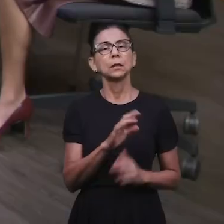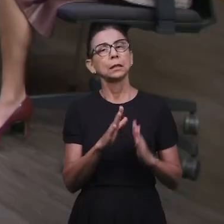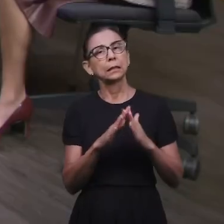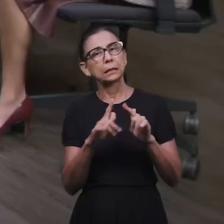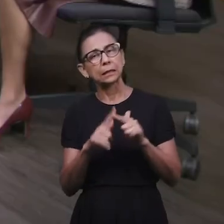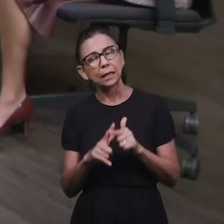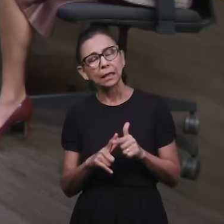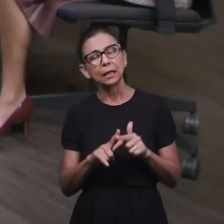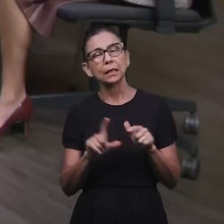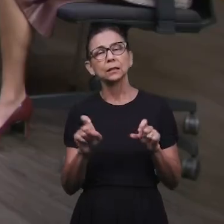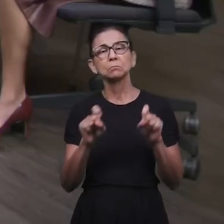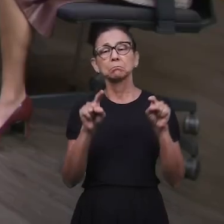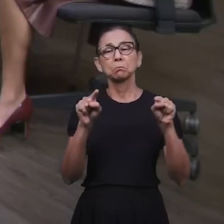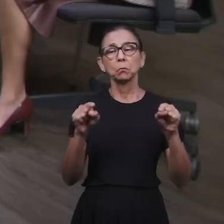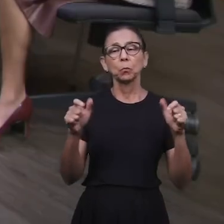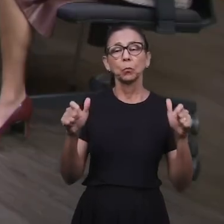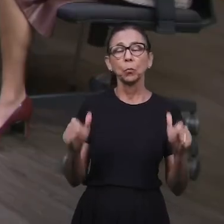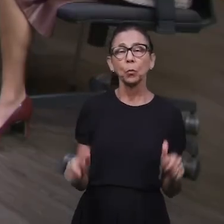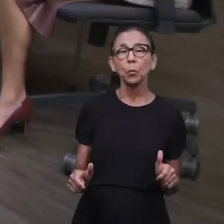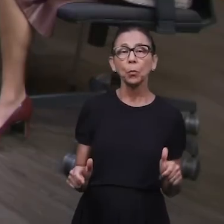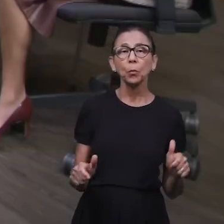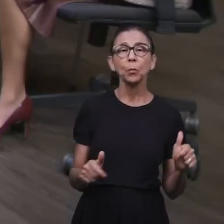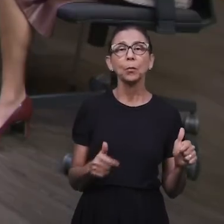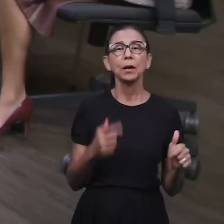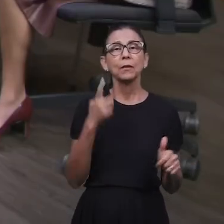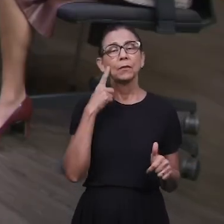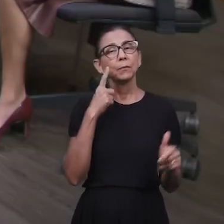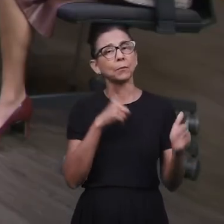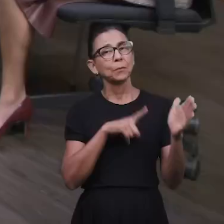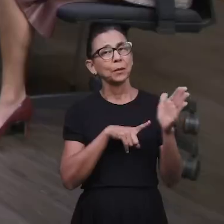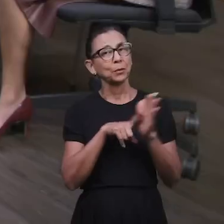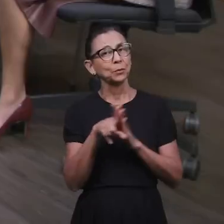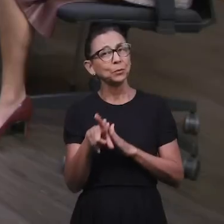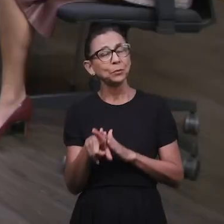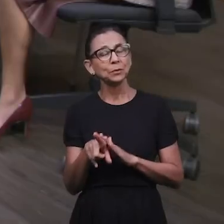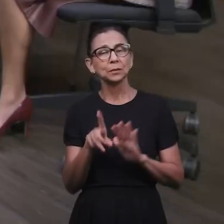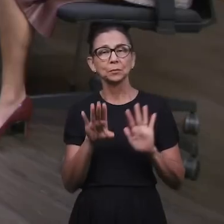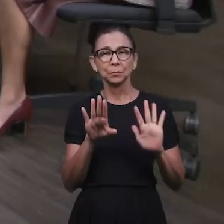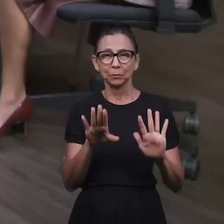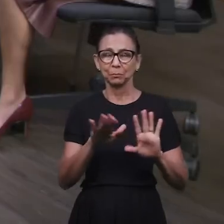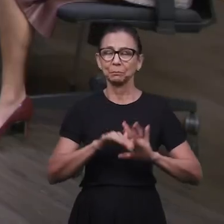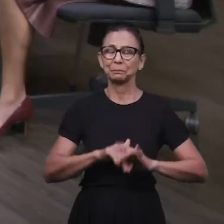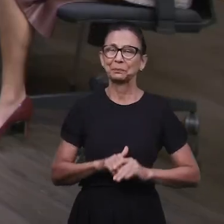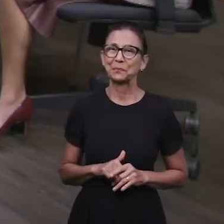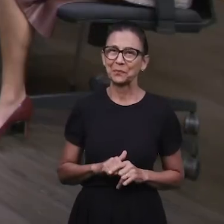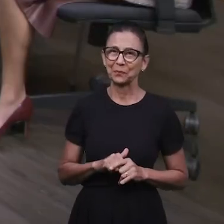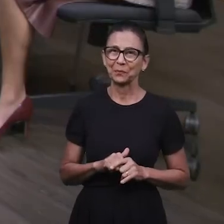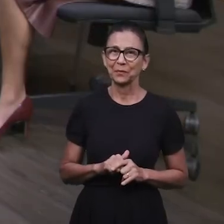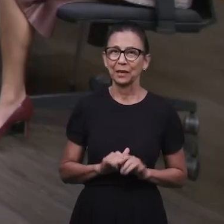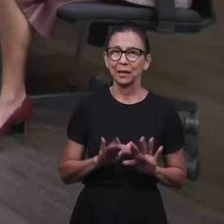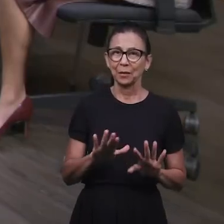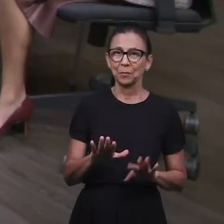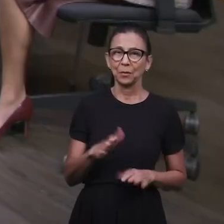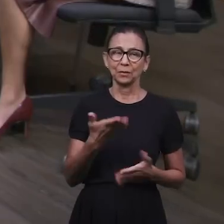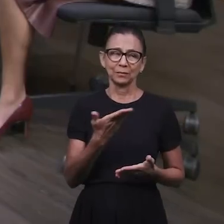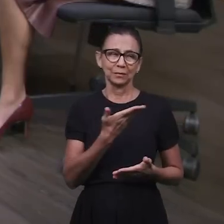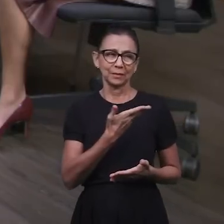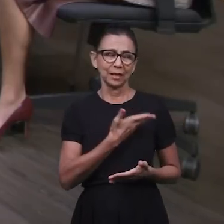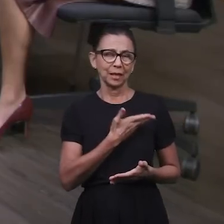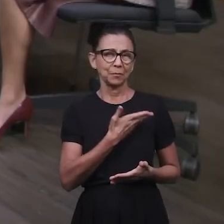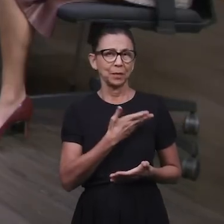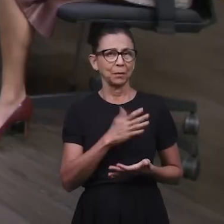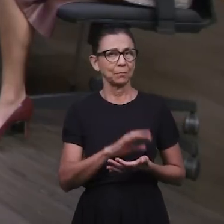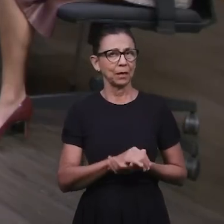igreja eles são e por que estão aqui, as perguntas que eles vão fazer. Mas deixa eu começar falando sobre a minha